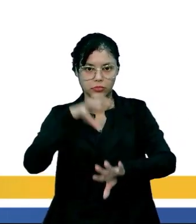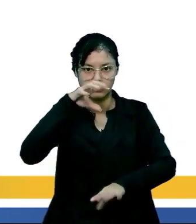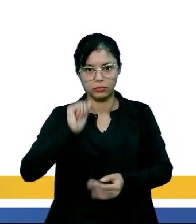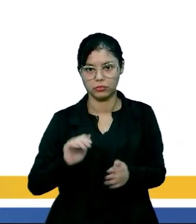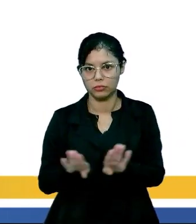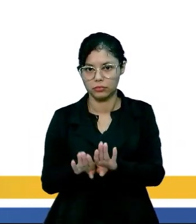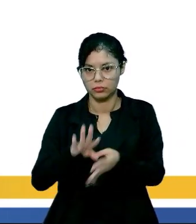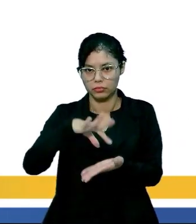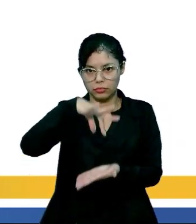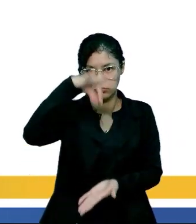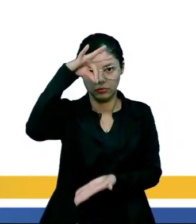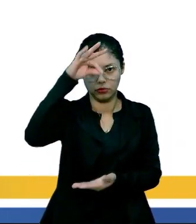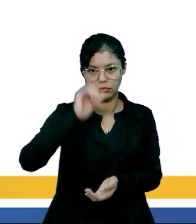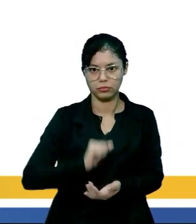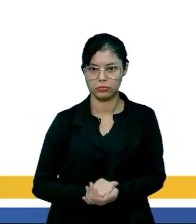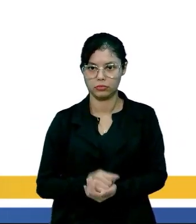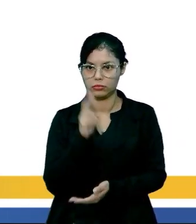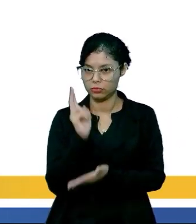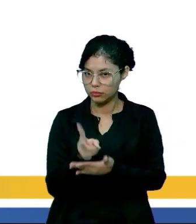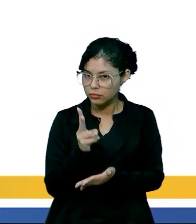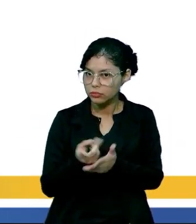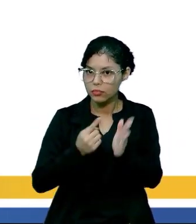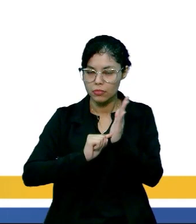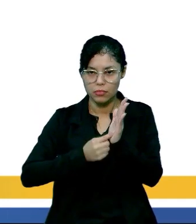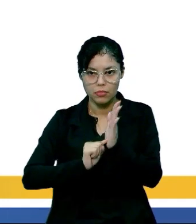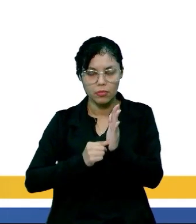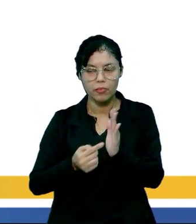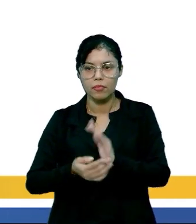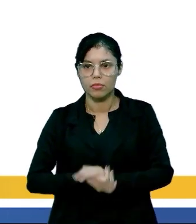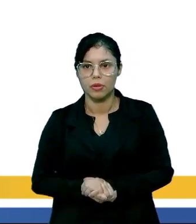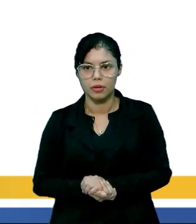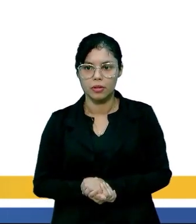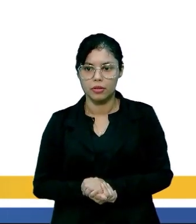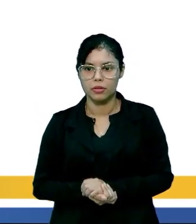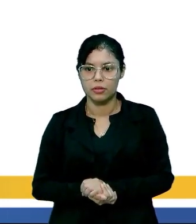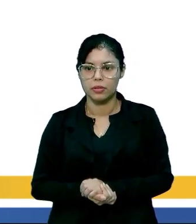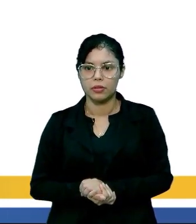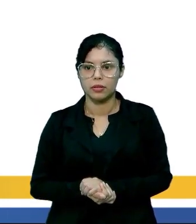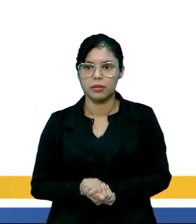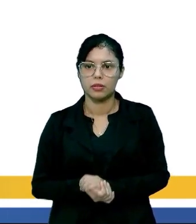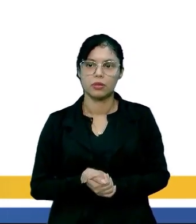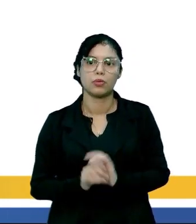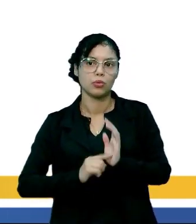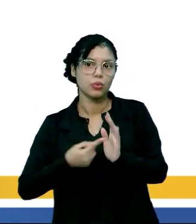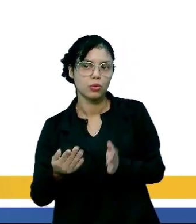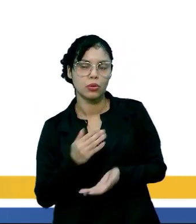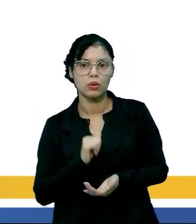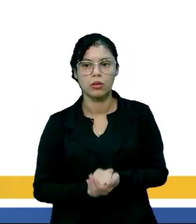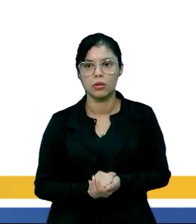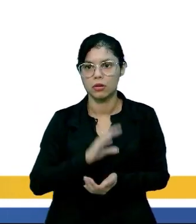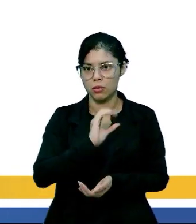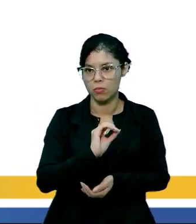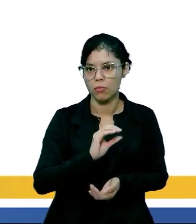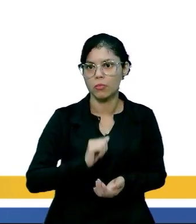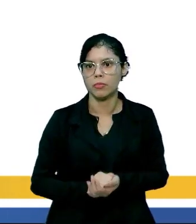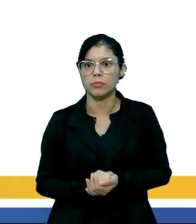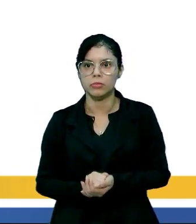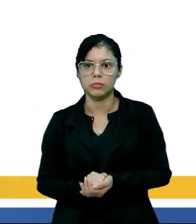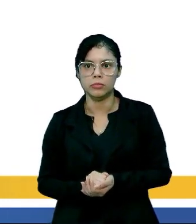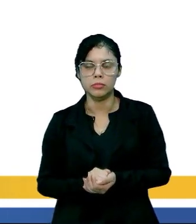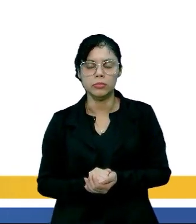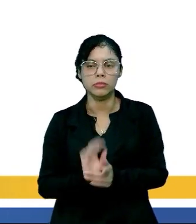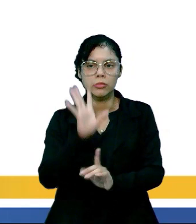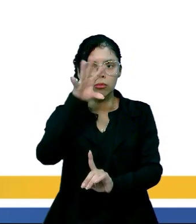da pirâmide são os mesmos, tá? O ponto 0 ou ponto O